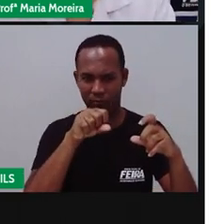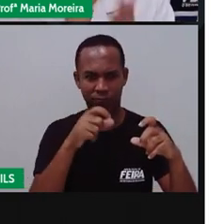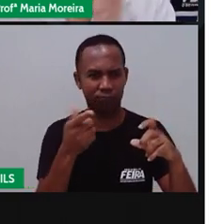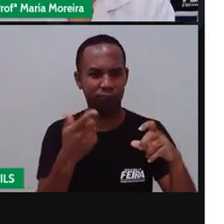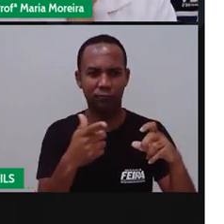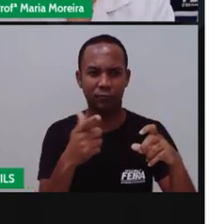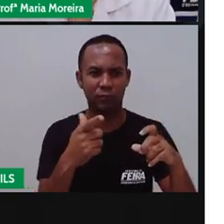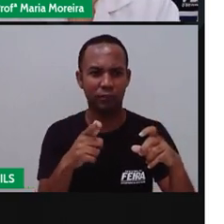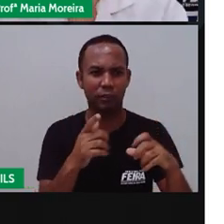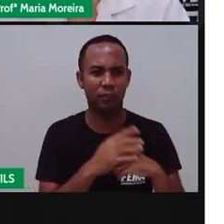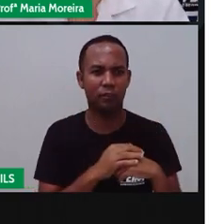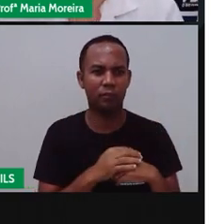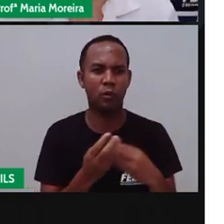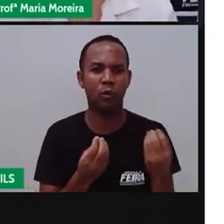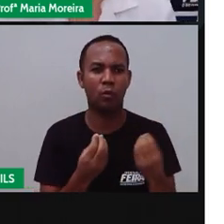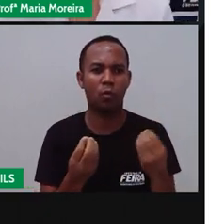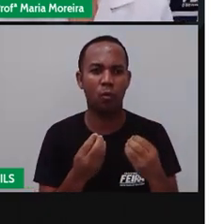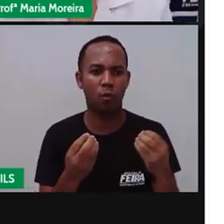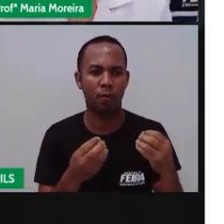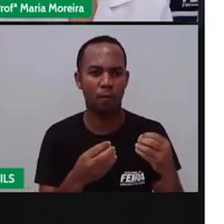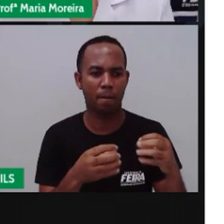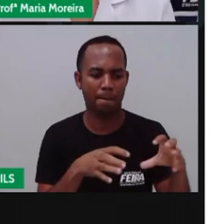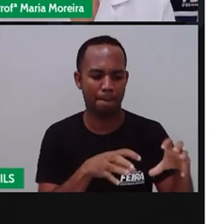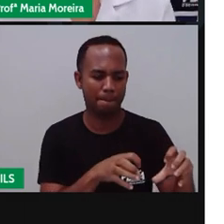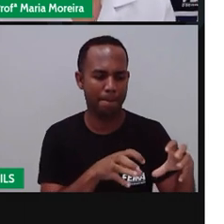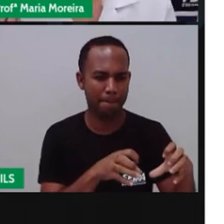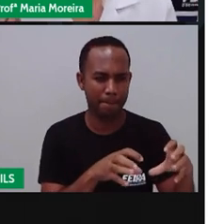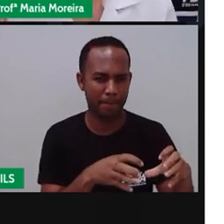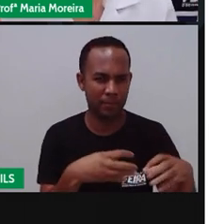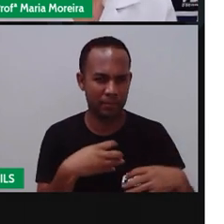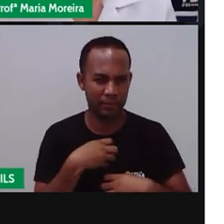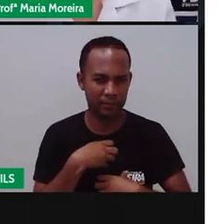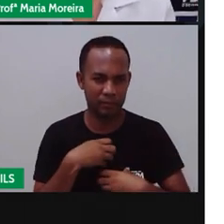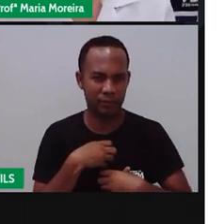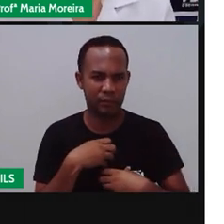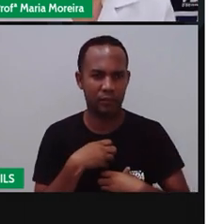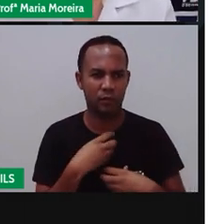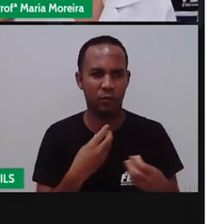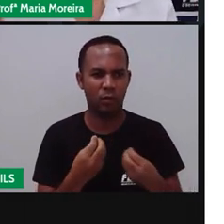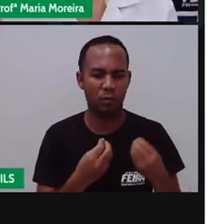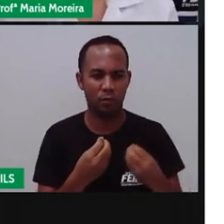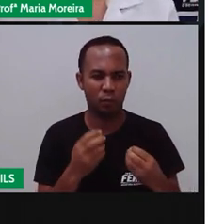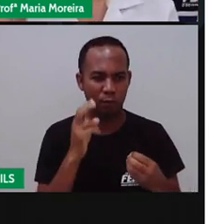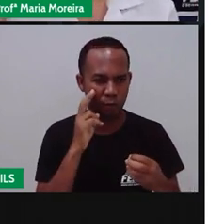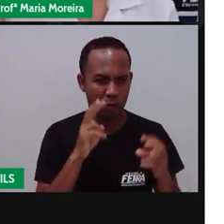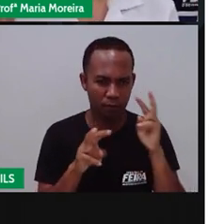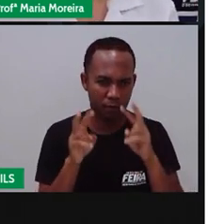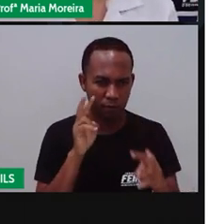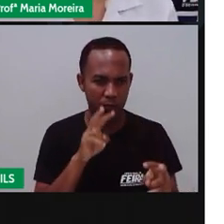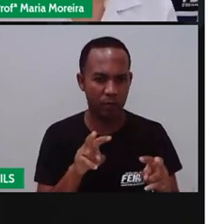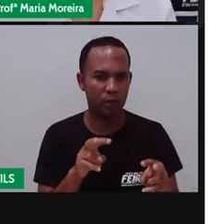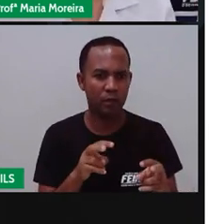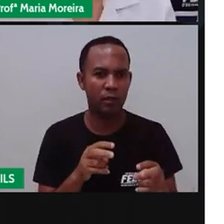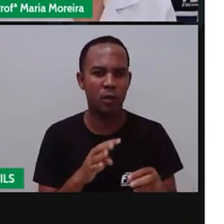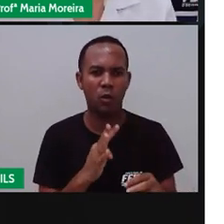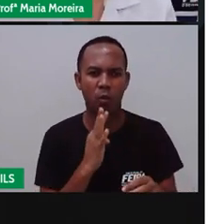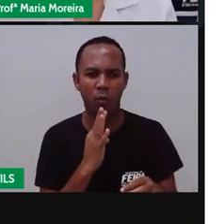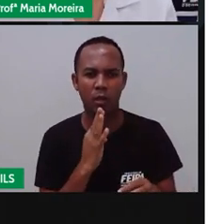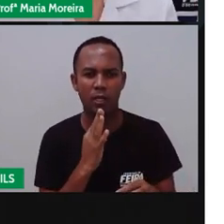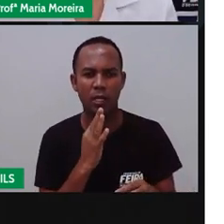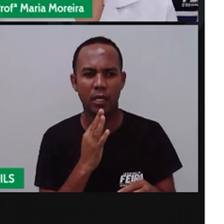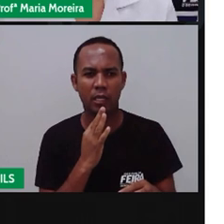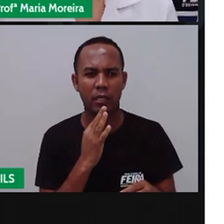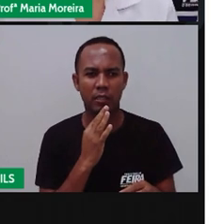como você pegar e sentir aquilo. Mas quando a gente visualiza uma foto de uma paisagem que a gente já conhece,